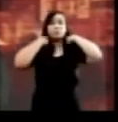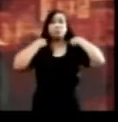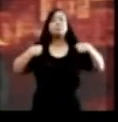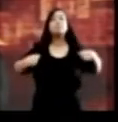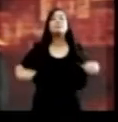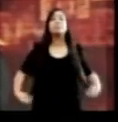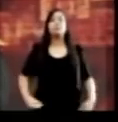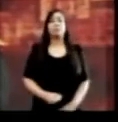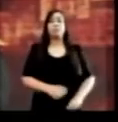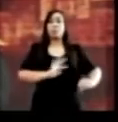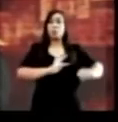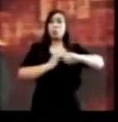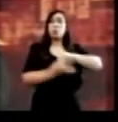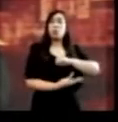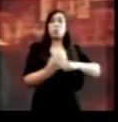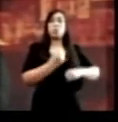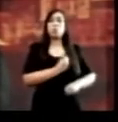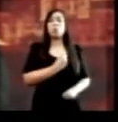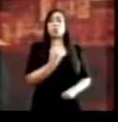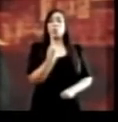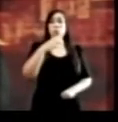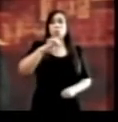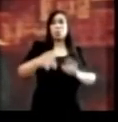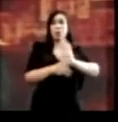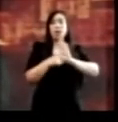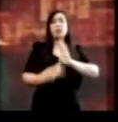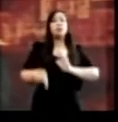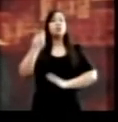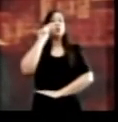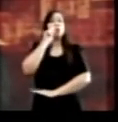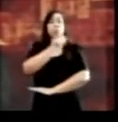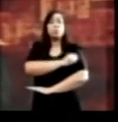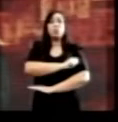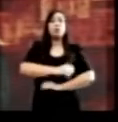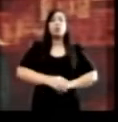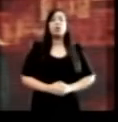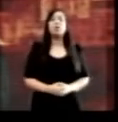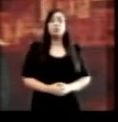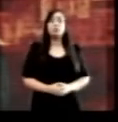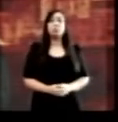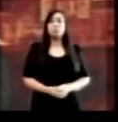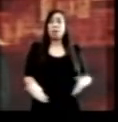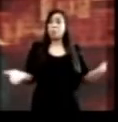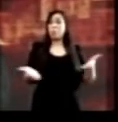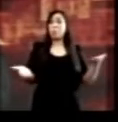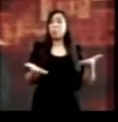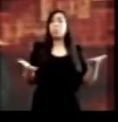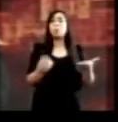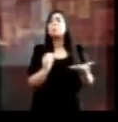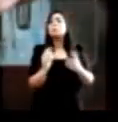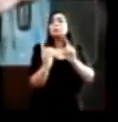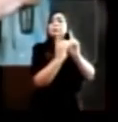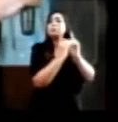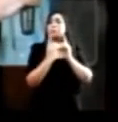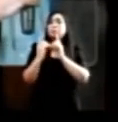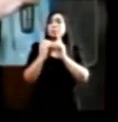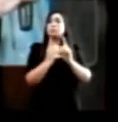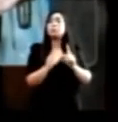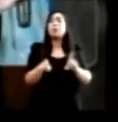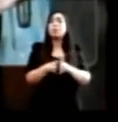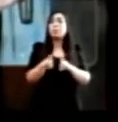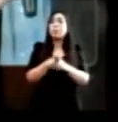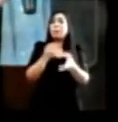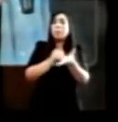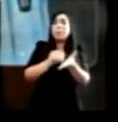de Covid-19 em São José do Rio Preto. Até o momento foram atendidos e